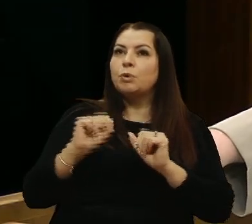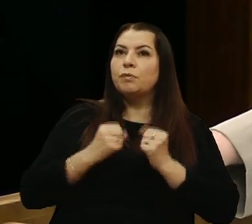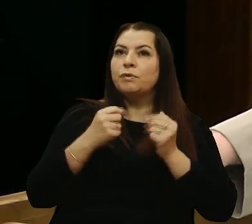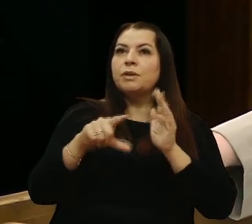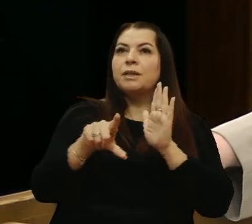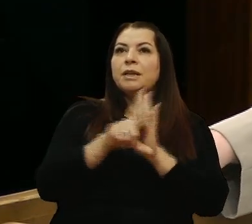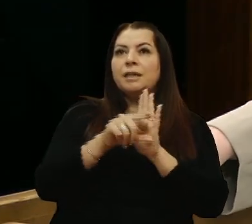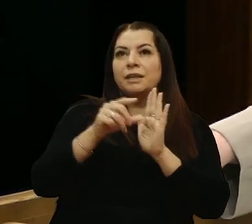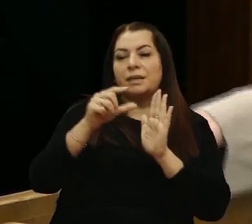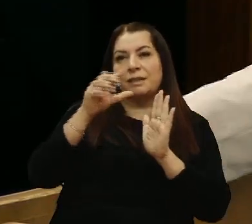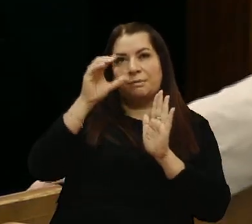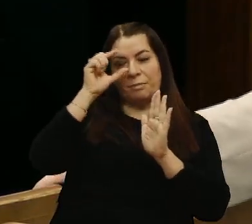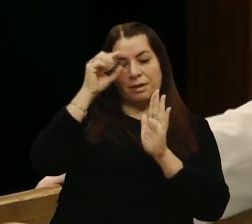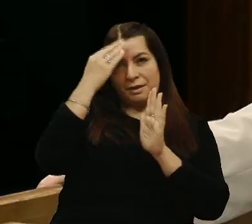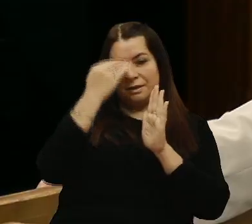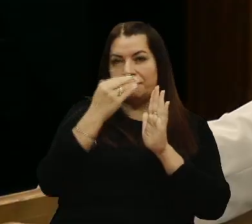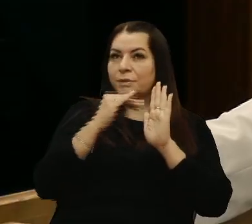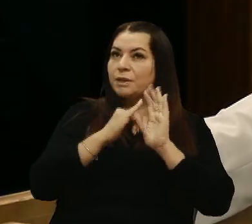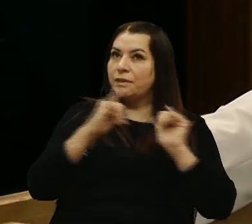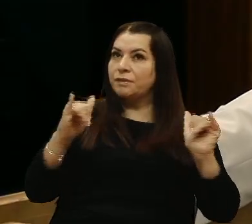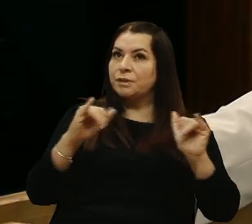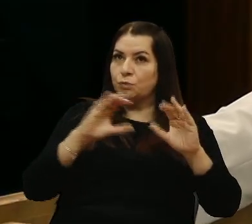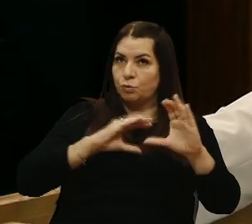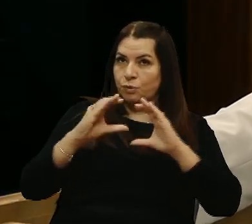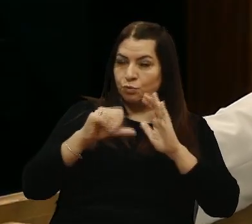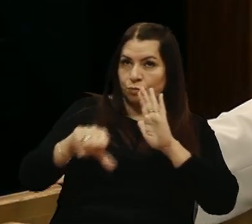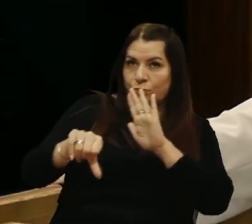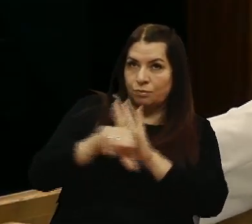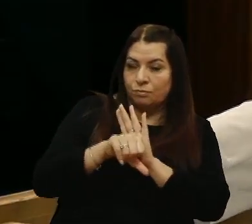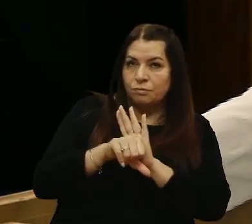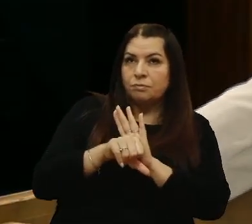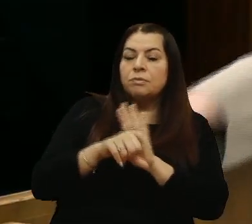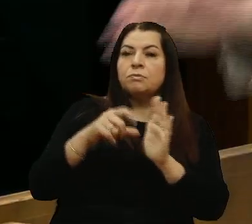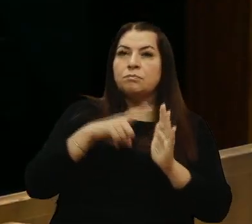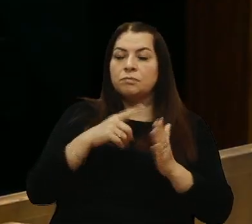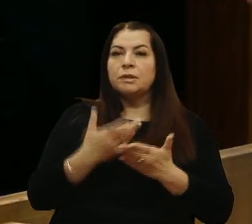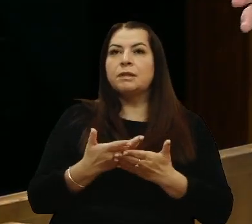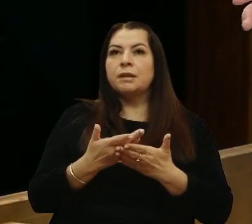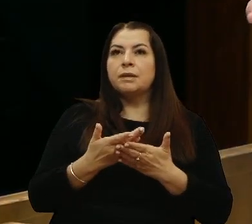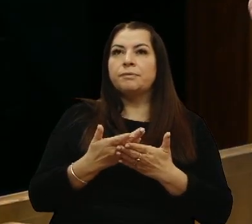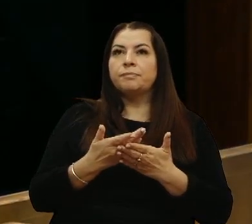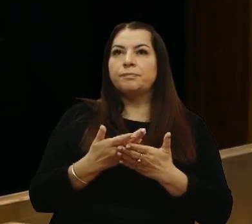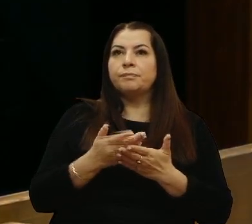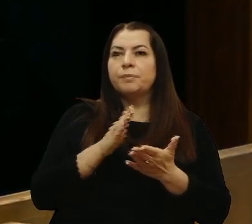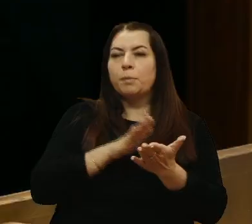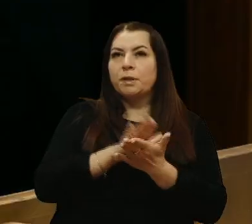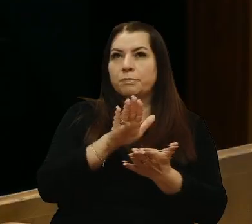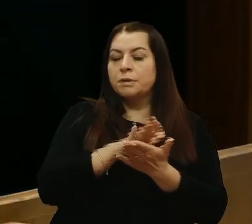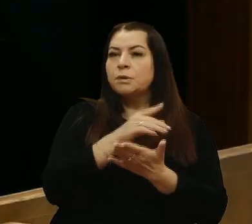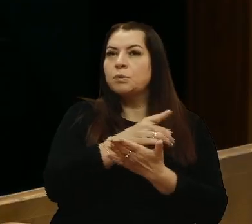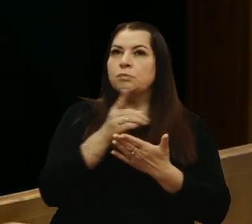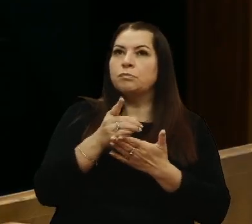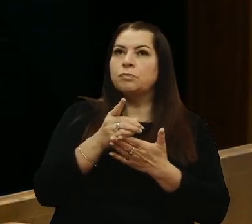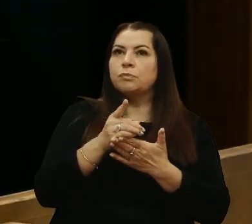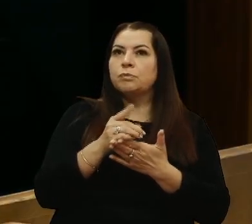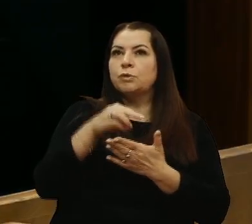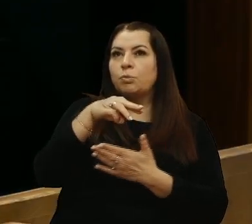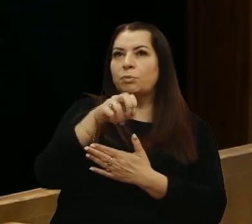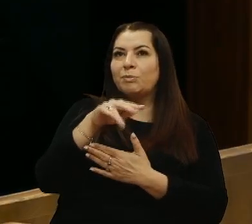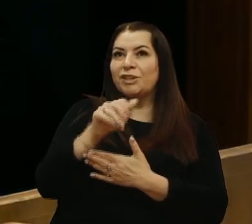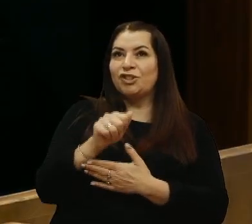da Penha? Em caso de comunicação de crime, há a expedição de uma medida